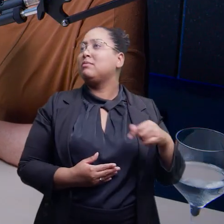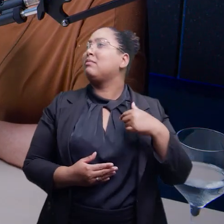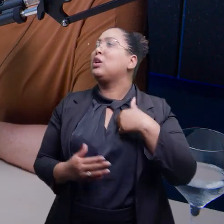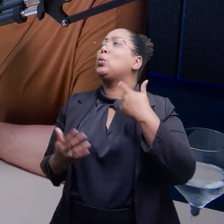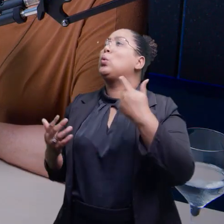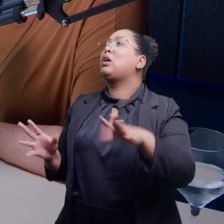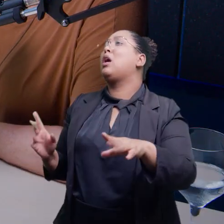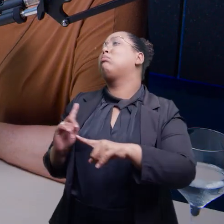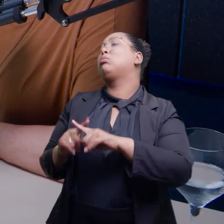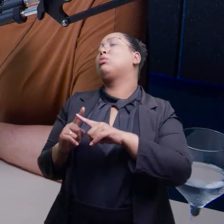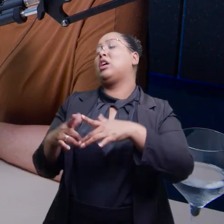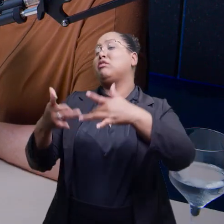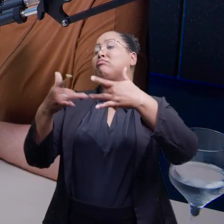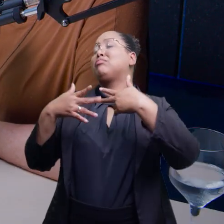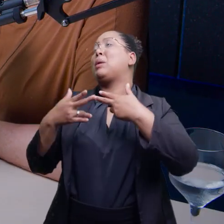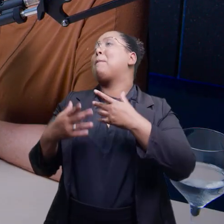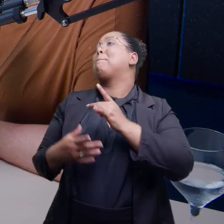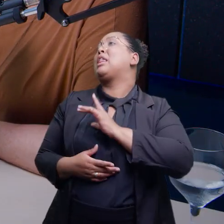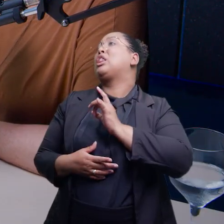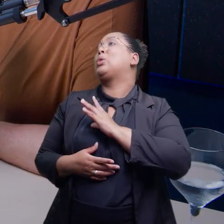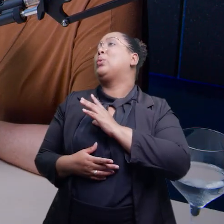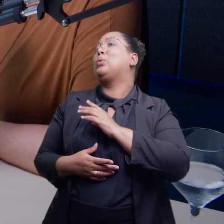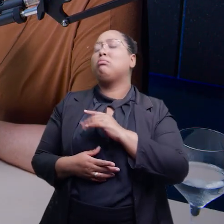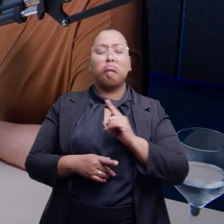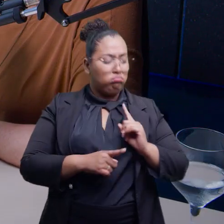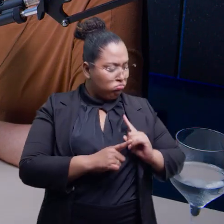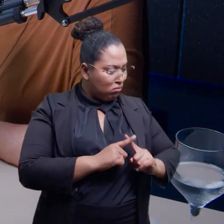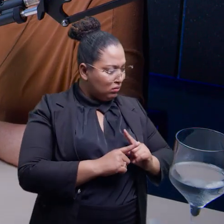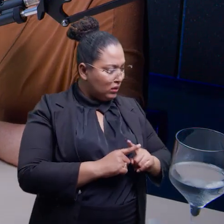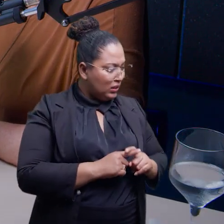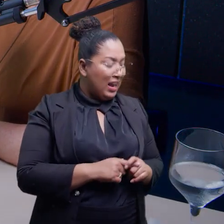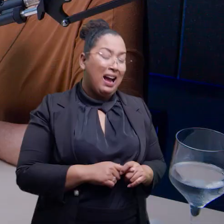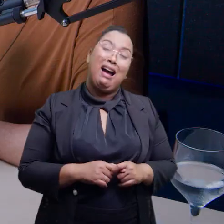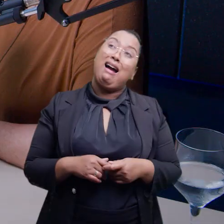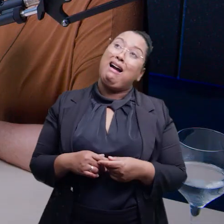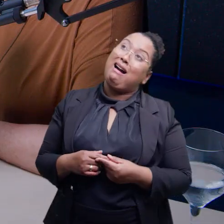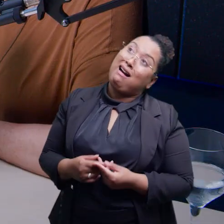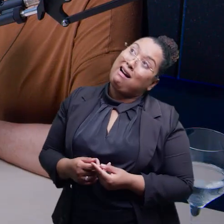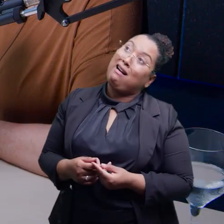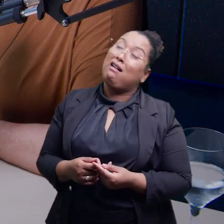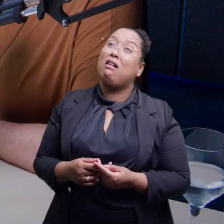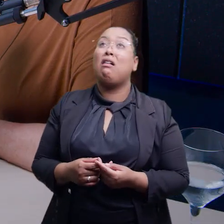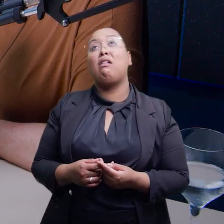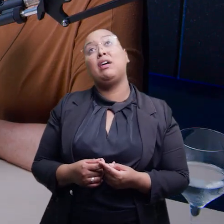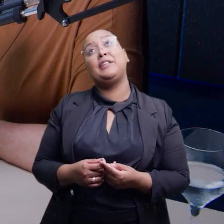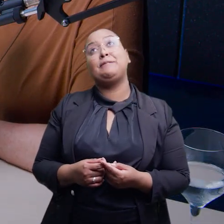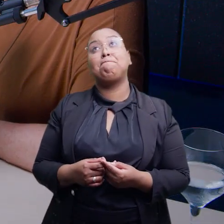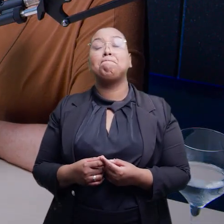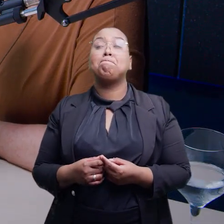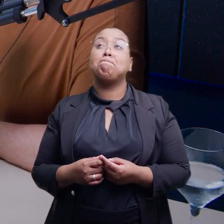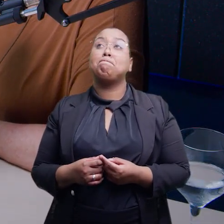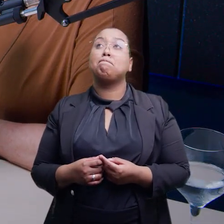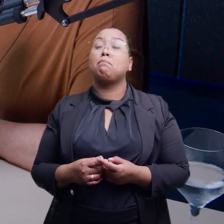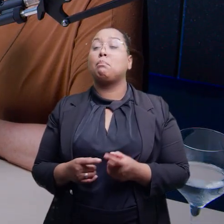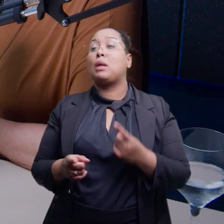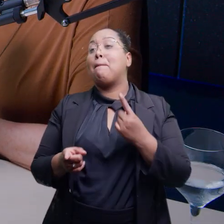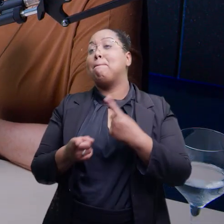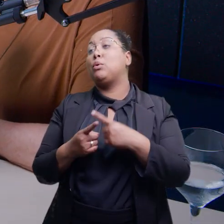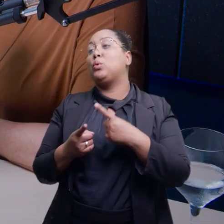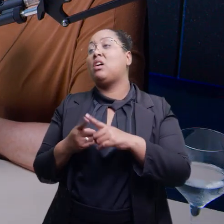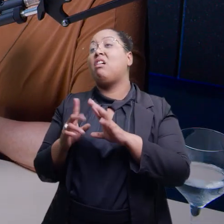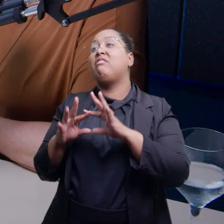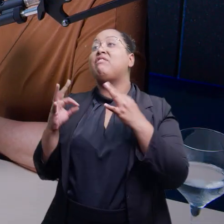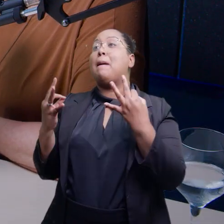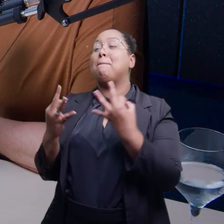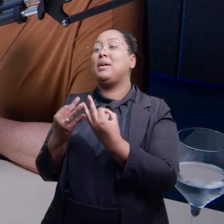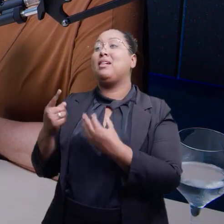não quero porque eu tenho medo. E aí você tem medo de quê? Não, eu tenho medo porque eu tenho medo